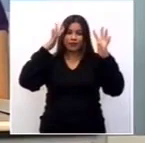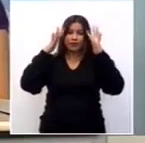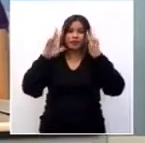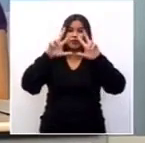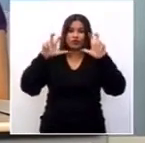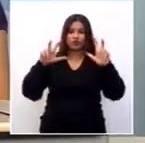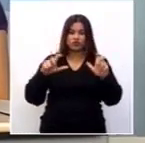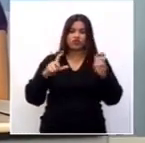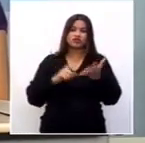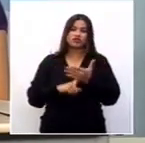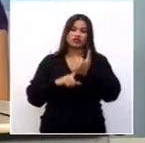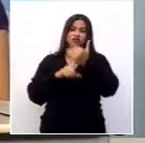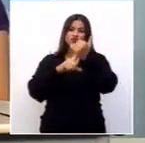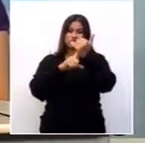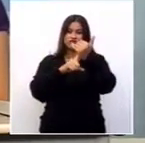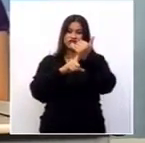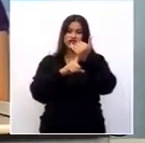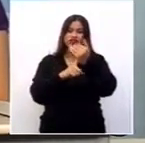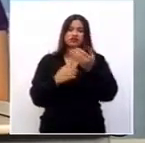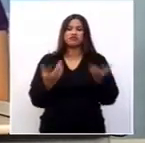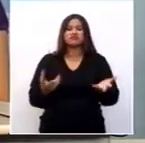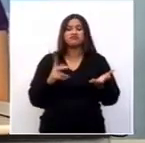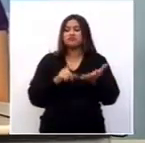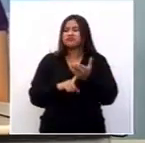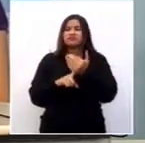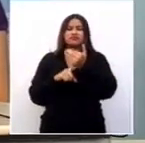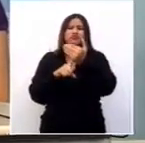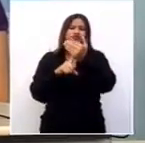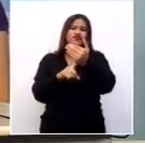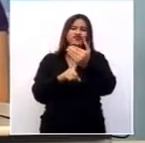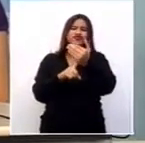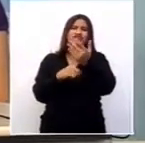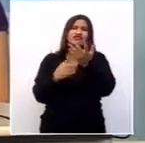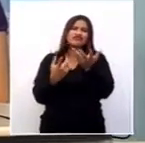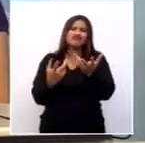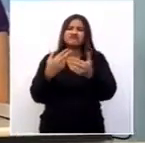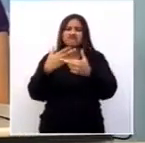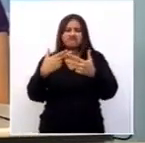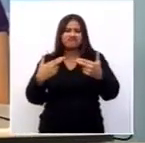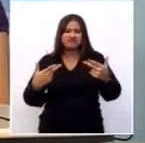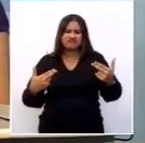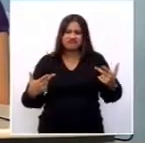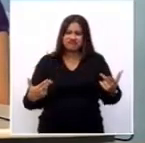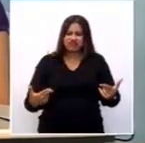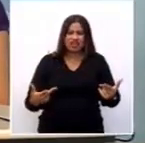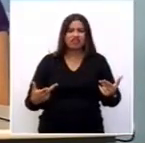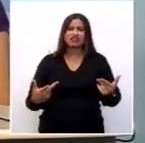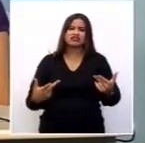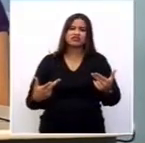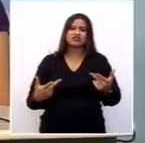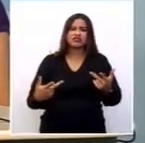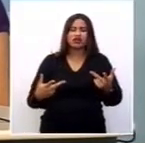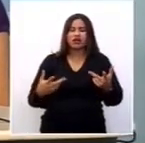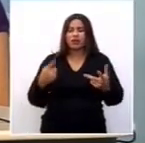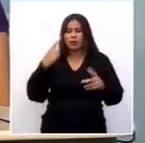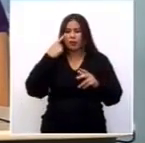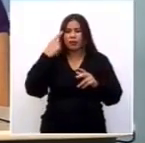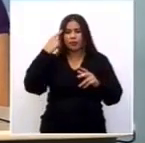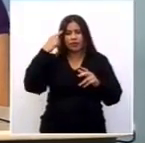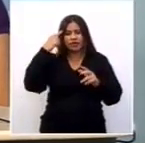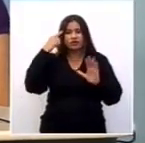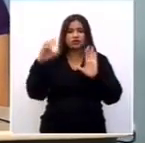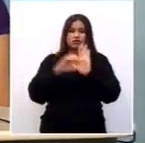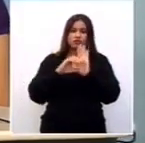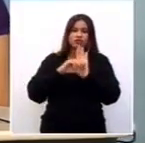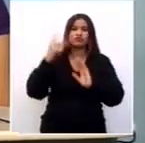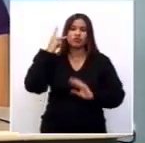da tecnologia. Como a tecnologia e seus eixos estruturantes, da perspectiva do currículo paulista,